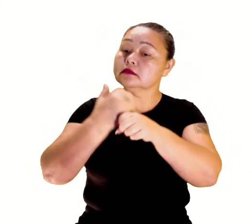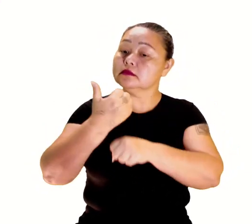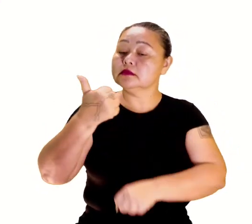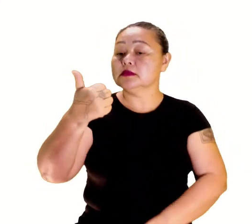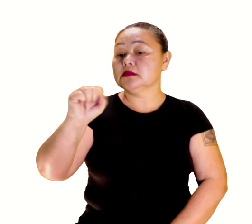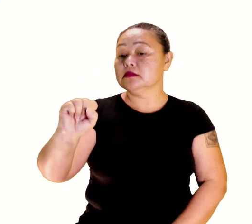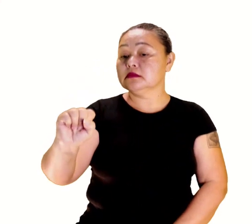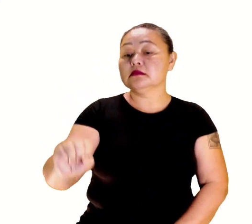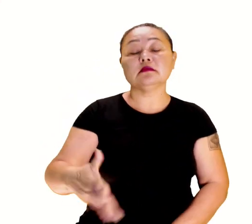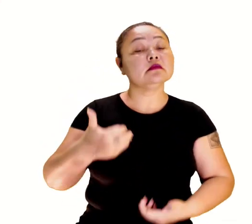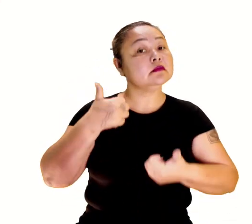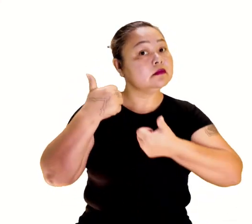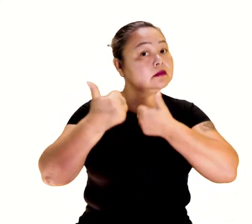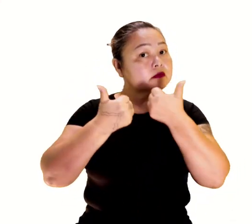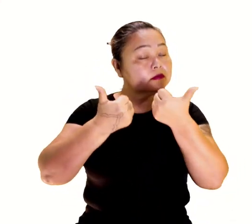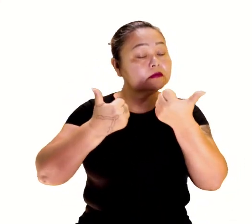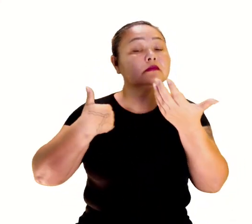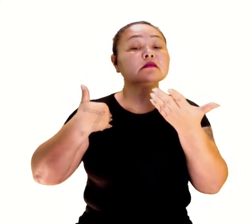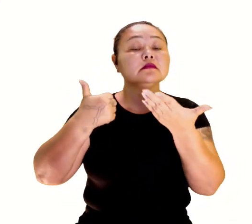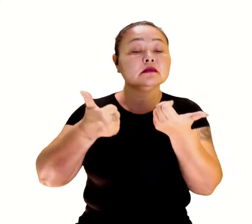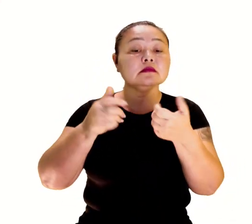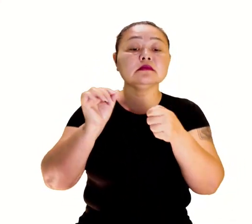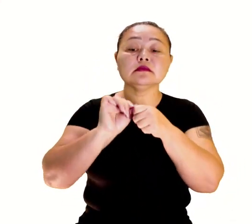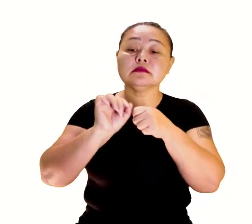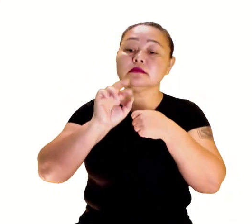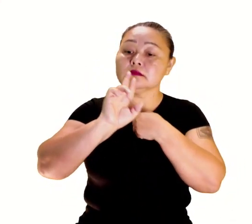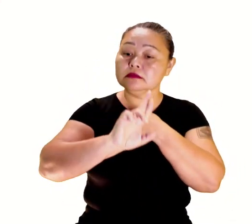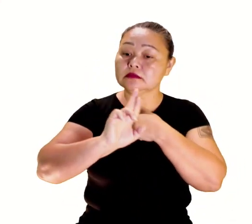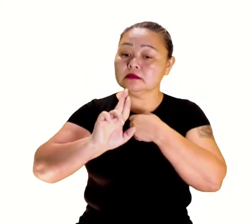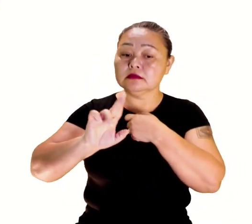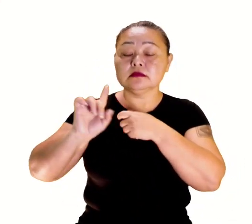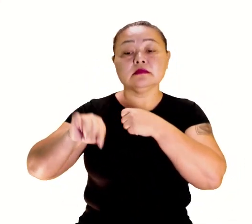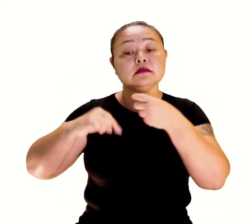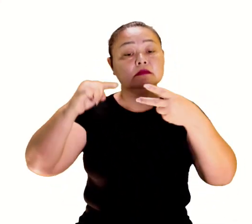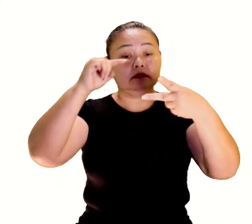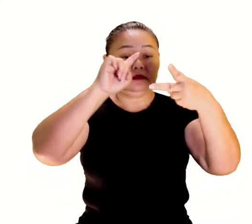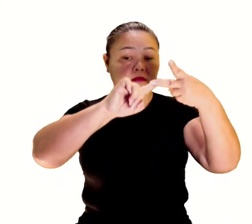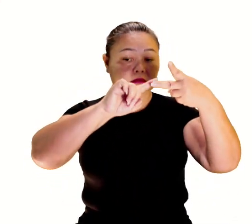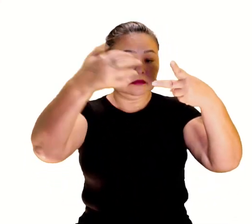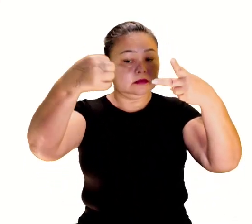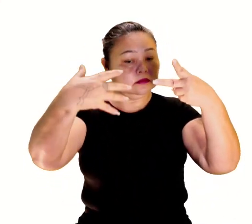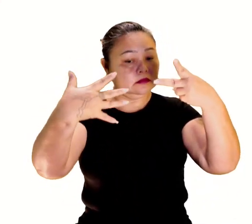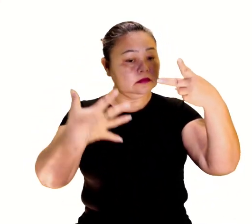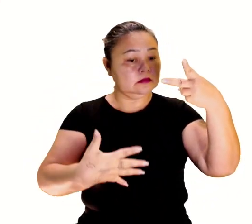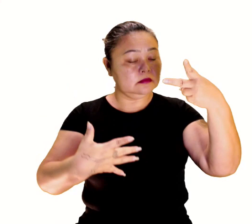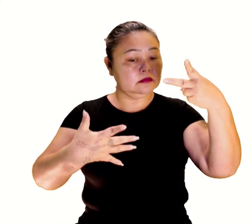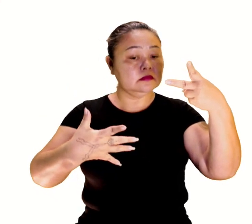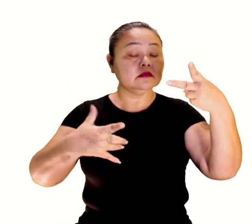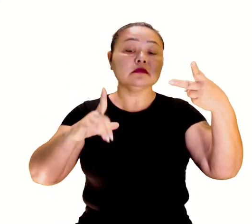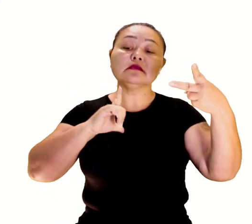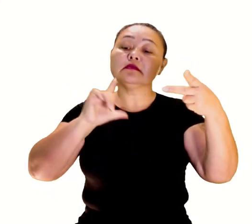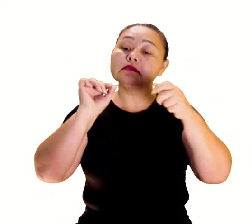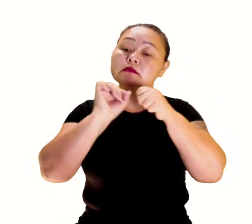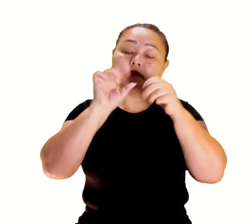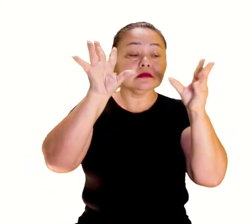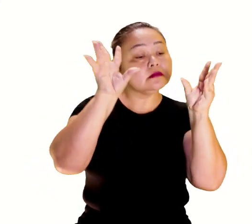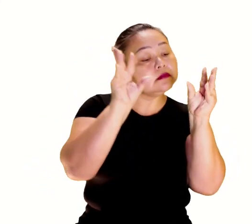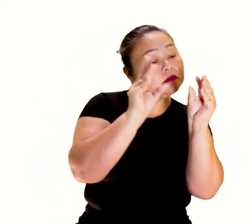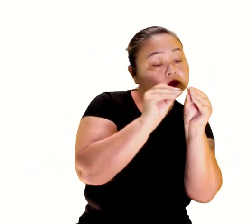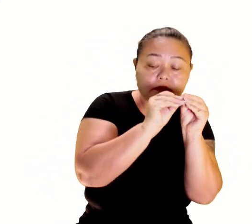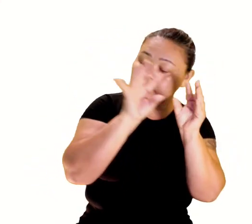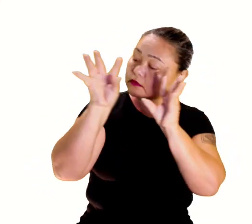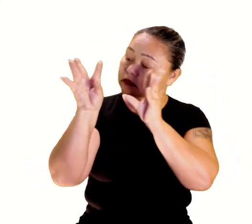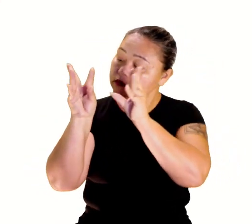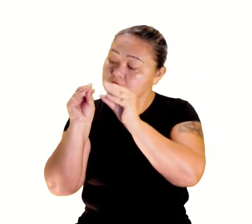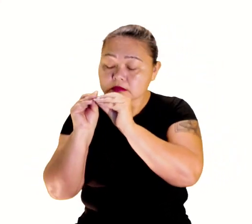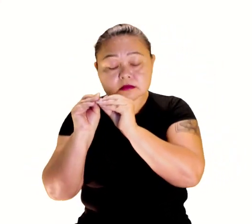Beleza? Beleza. Até aí tudo bem? Realizando as operações, estamos no segundo passo. Isso, o que a gente fez agora foi simplificar, né, as